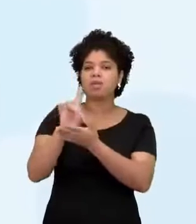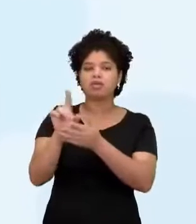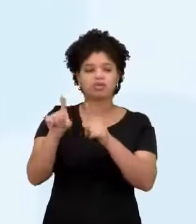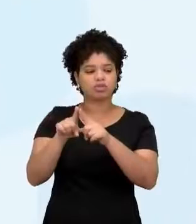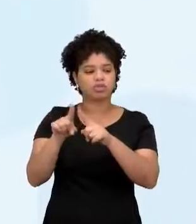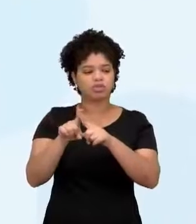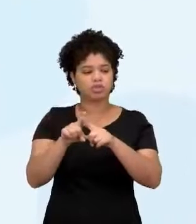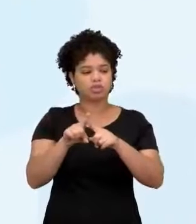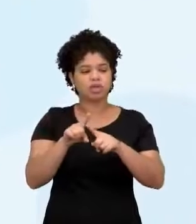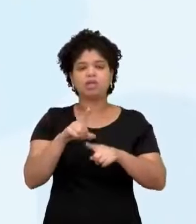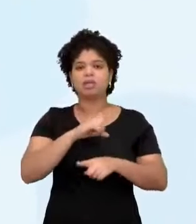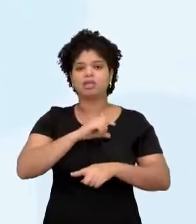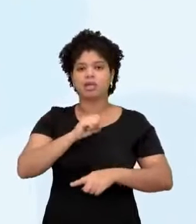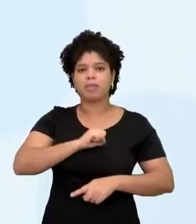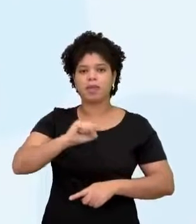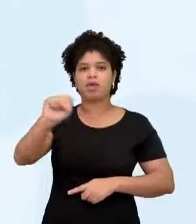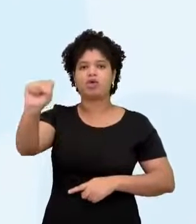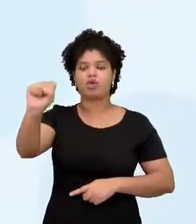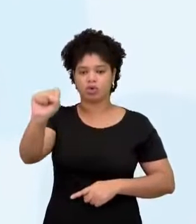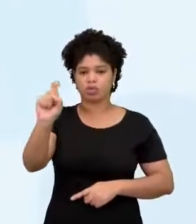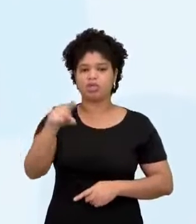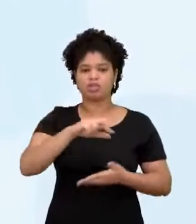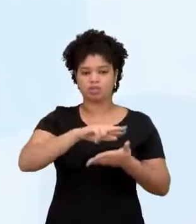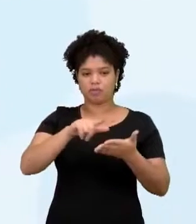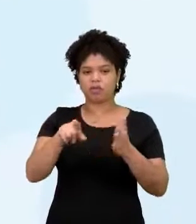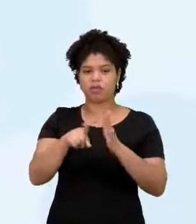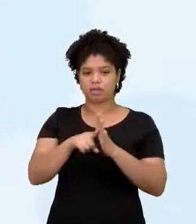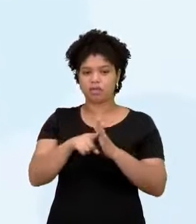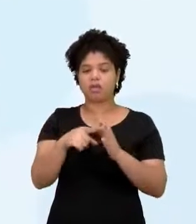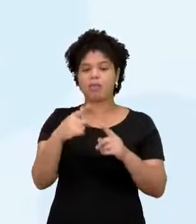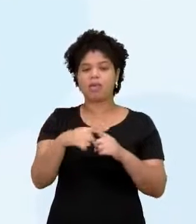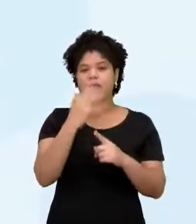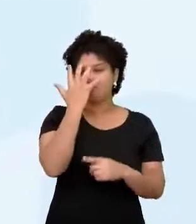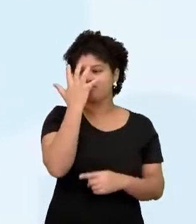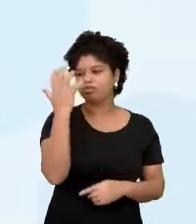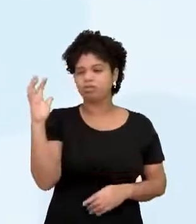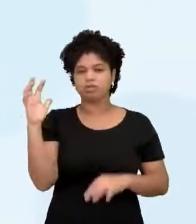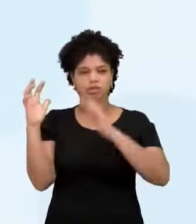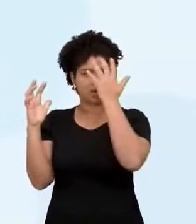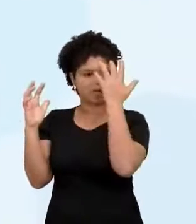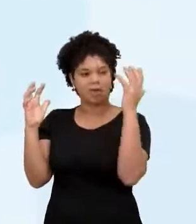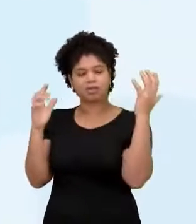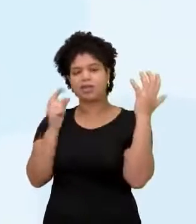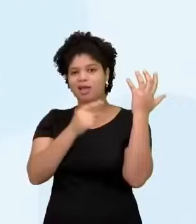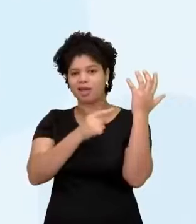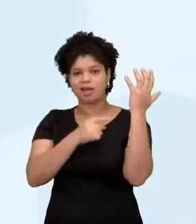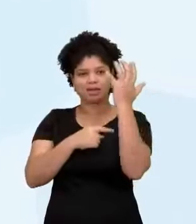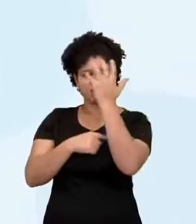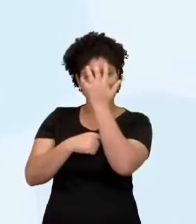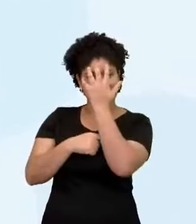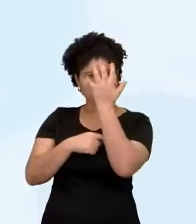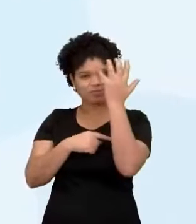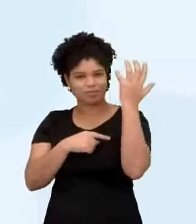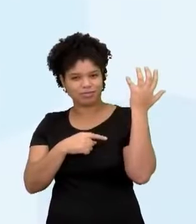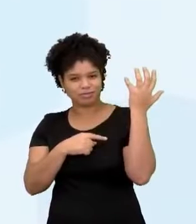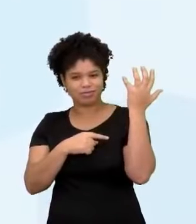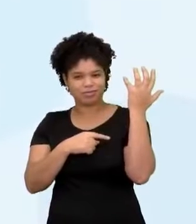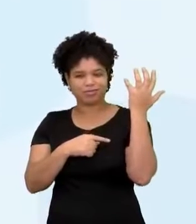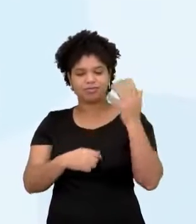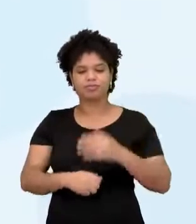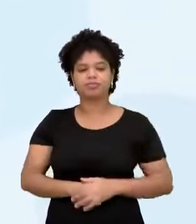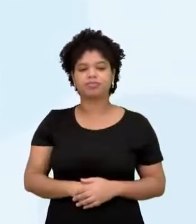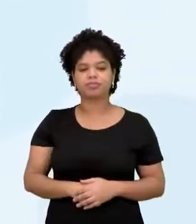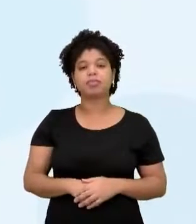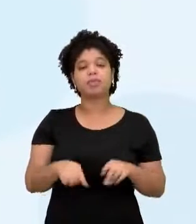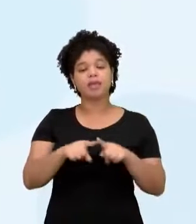atuais, ainda também temos teatro de máscara, porque máscara é tudo de bom, muito legal colocar uma máscara no rosto. E os